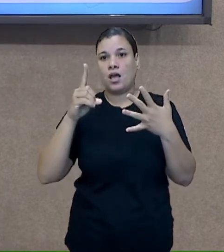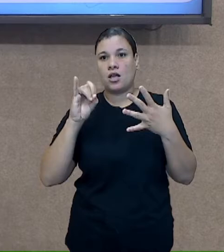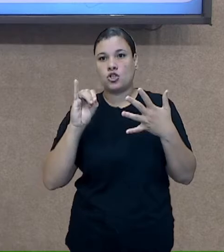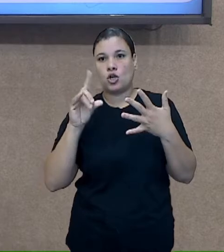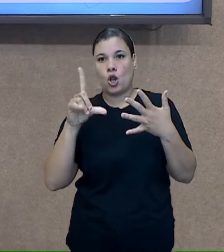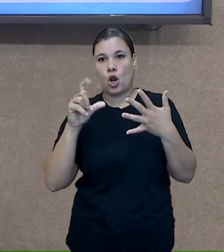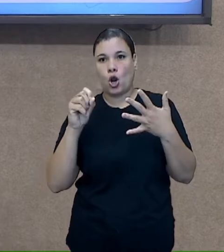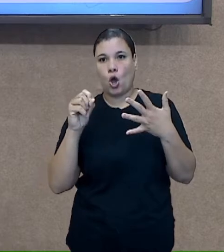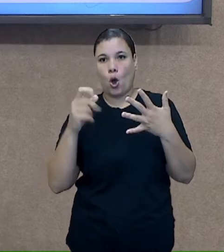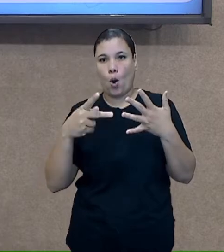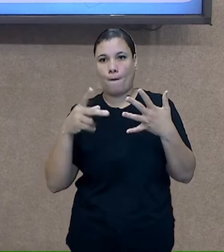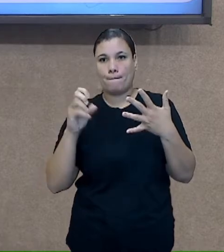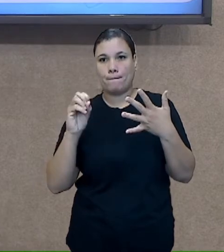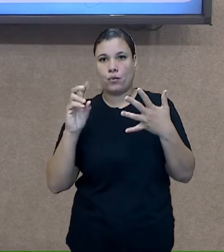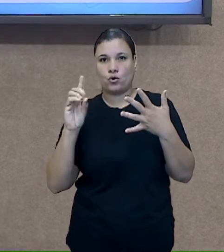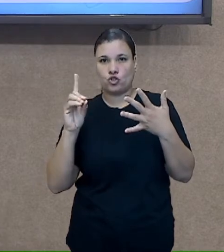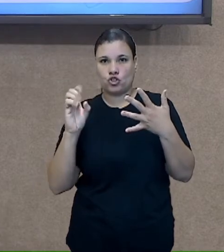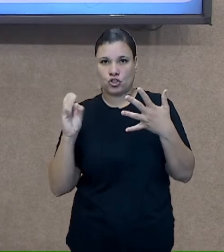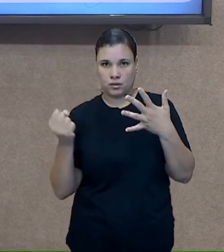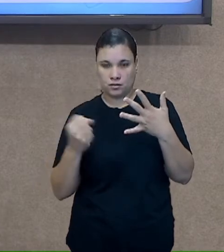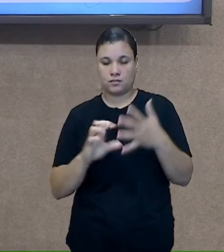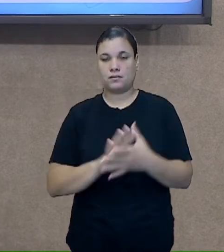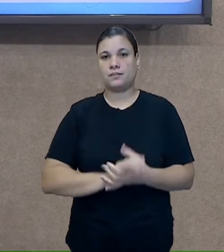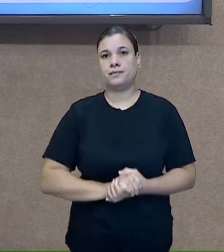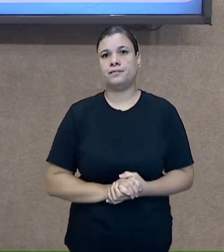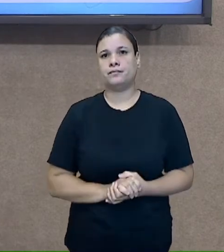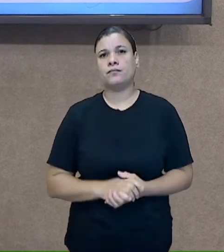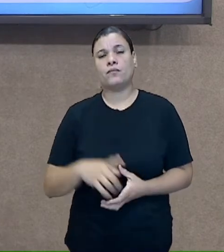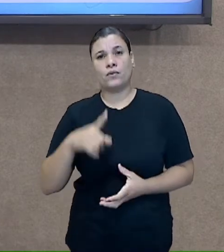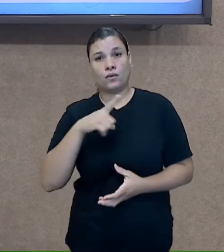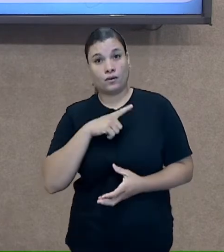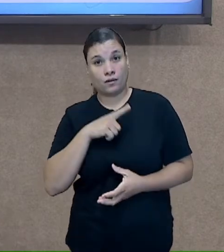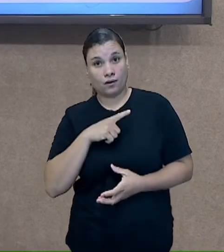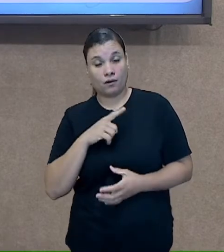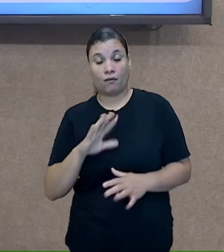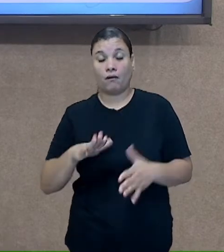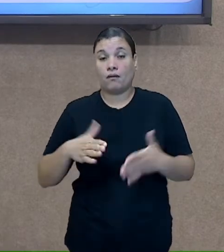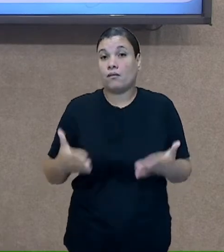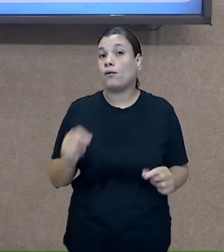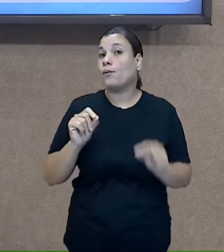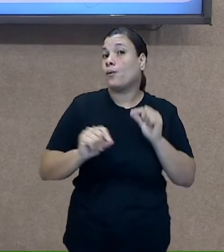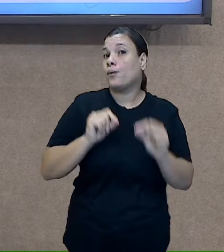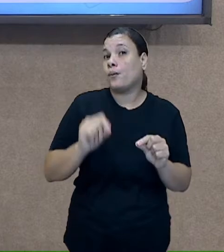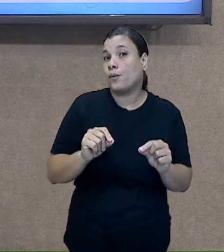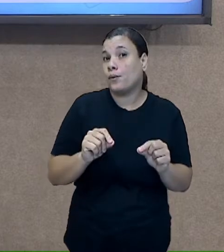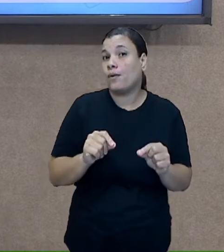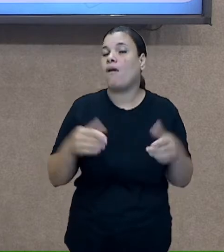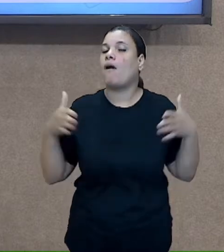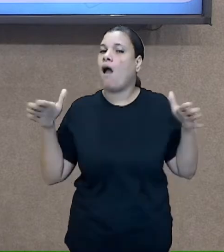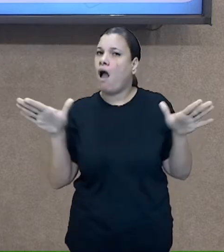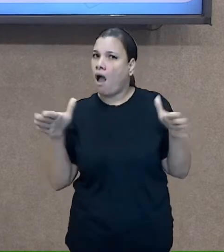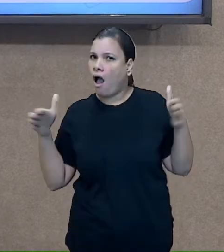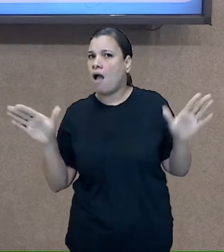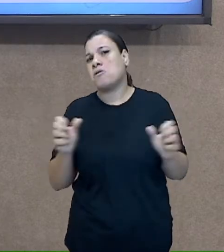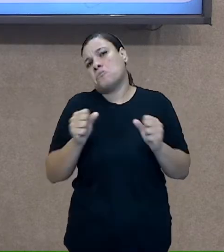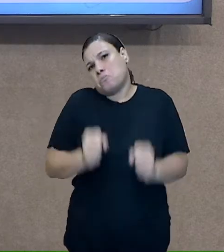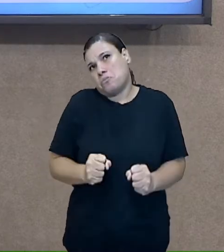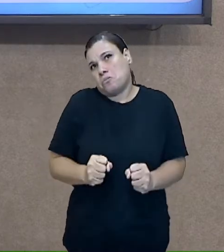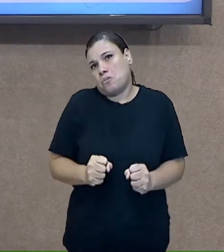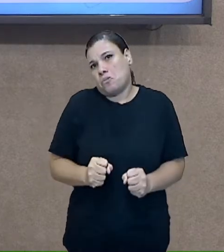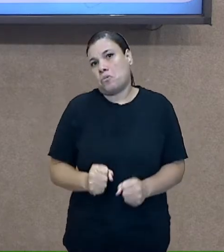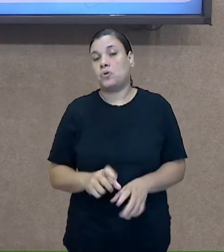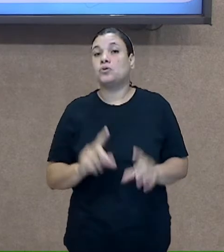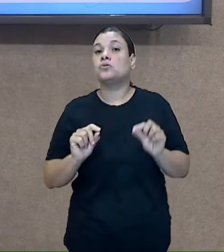são articuladas, estas asas, elas podem vir em dupla, só